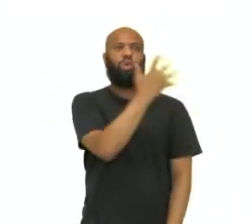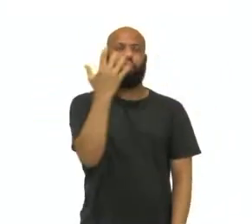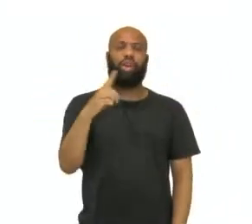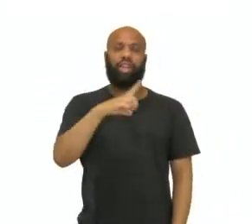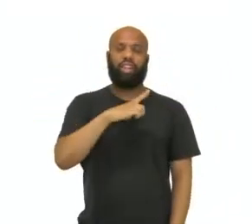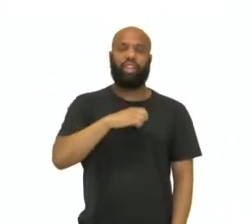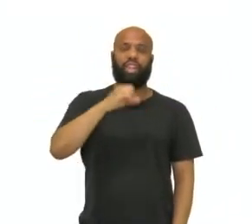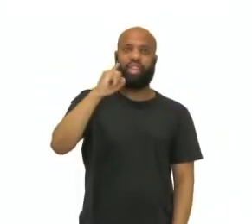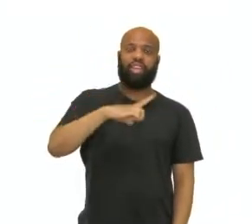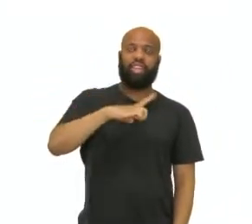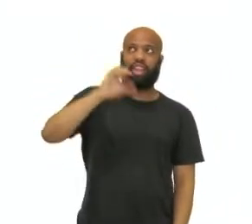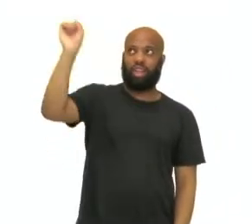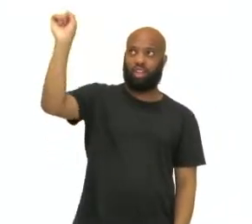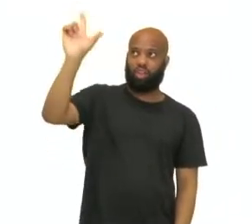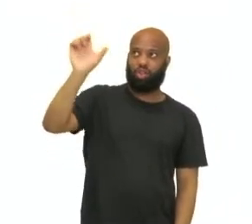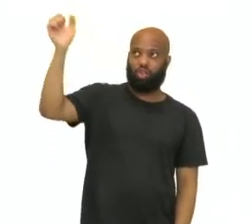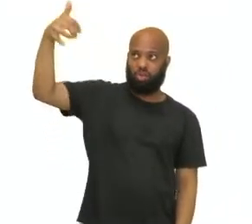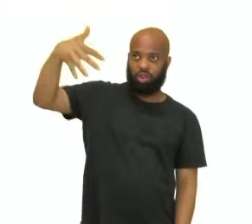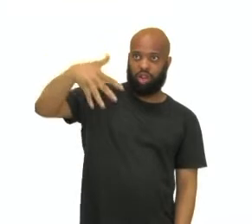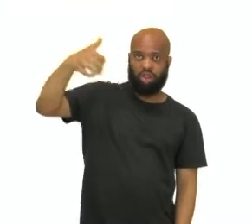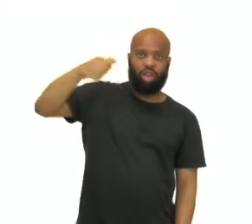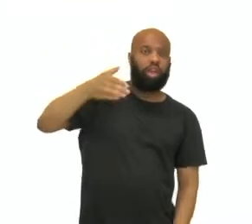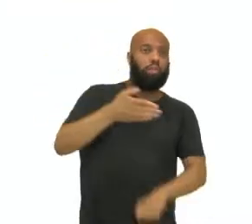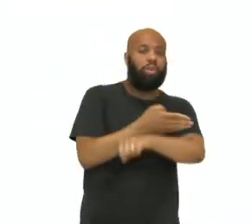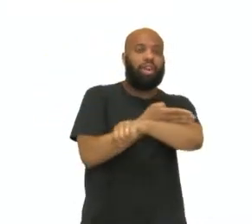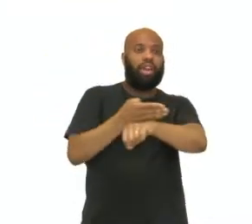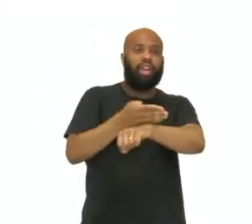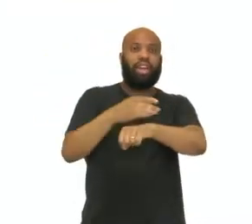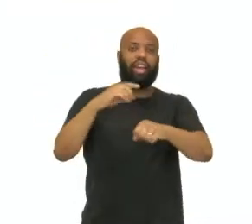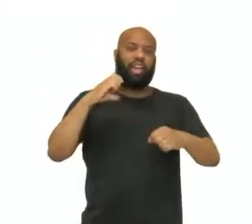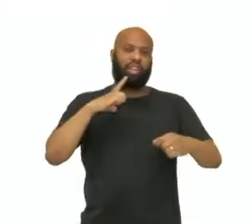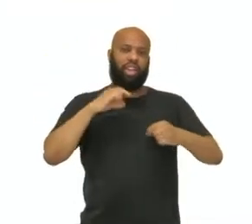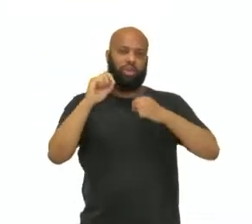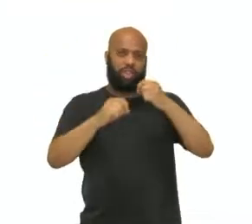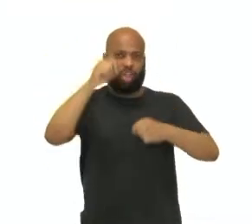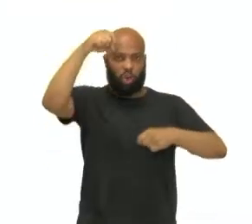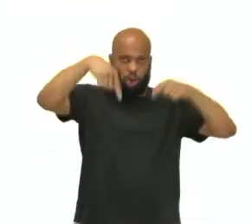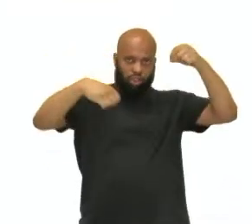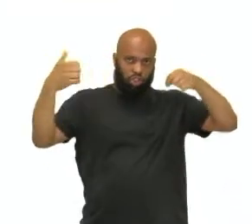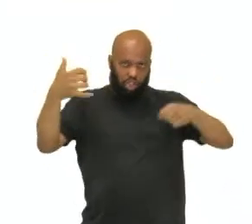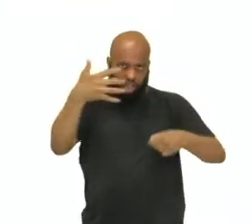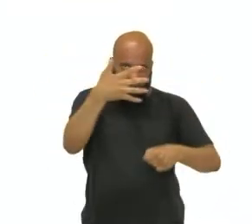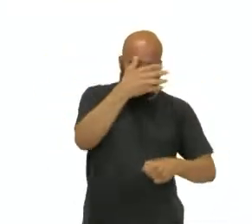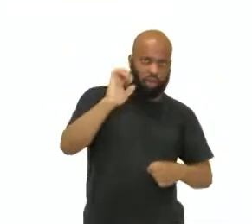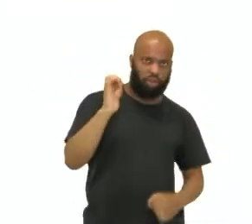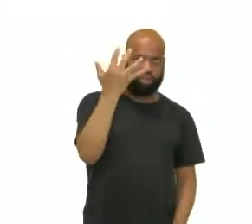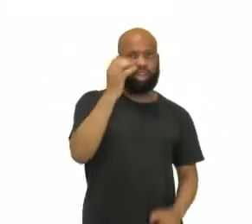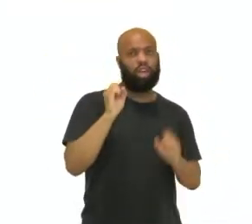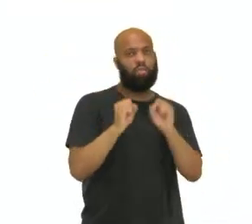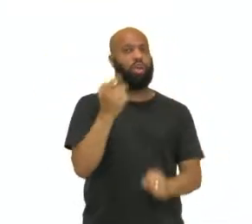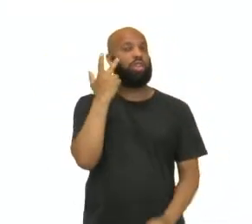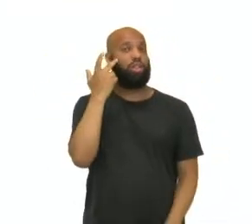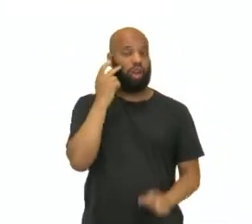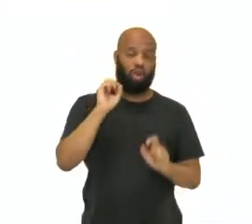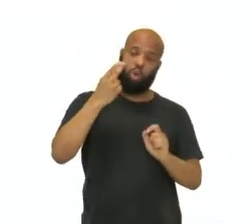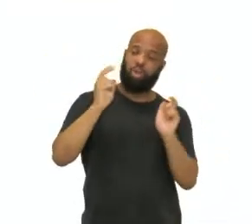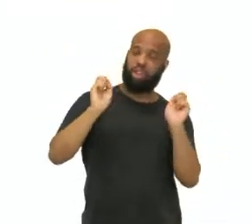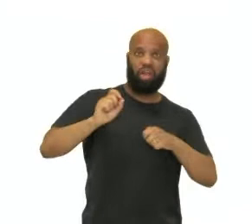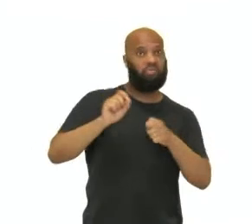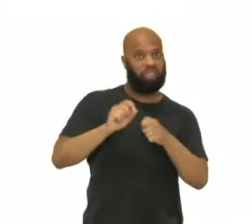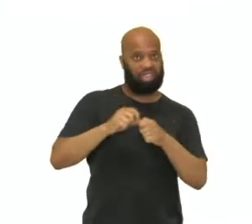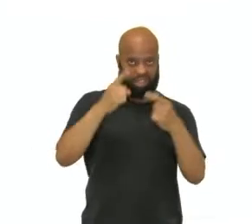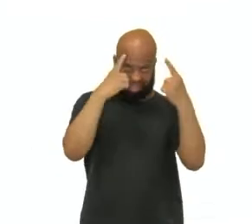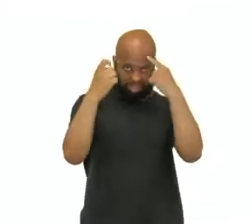de luz branca incidem em gotículas de água presentes no ar e pode ocorrer naturalmente ou pode ser produzido